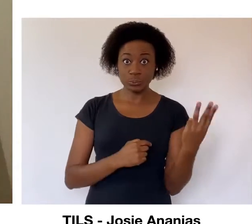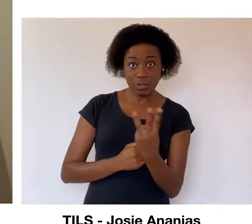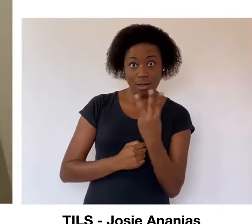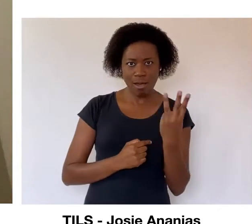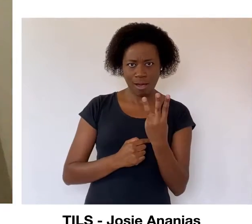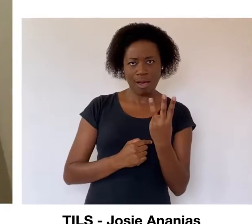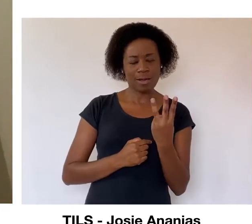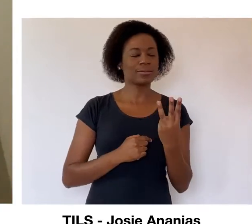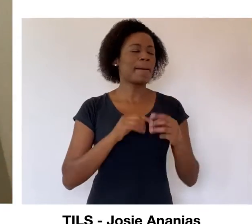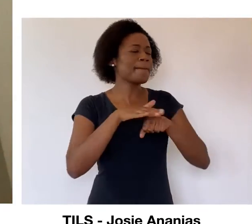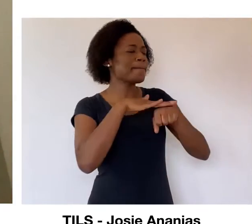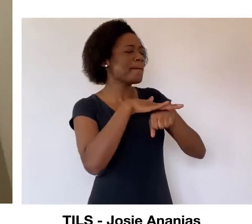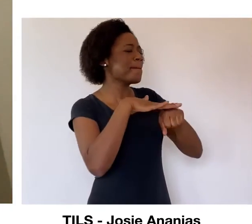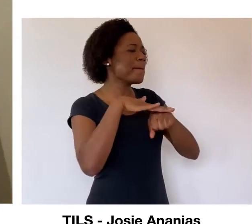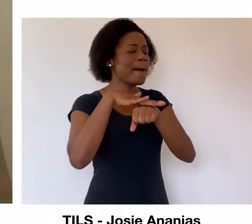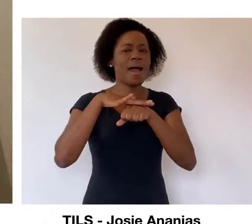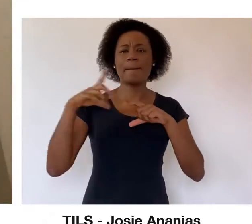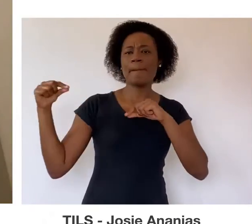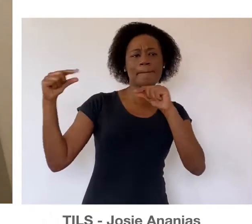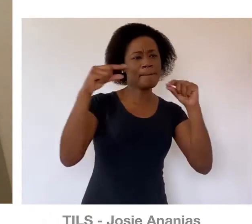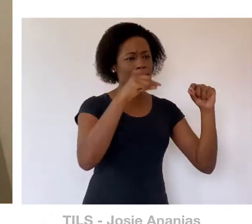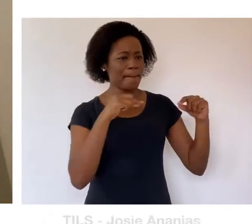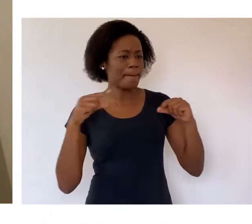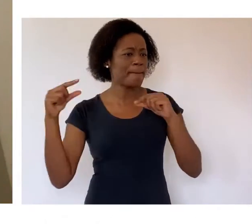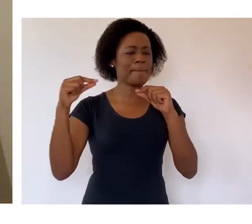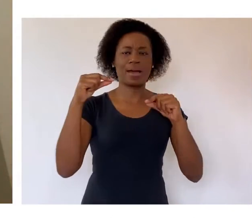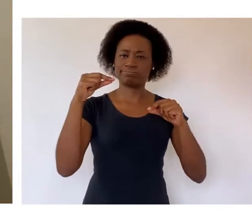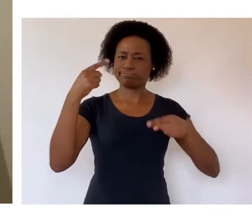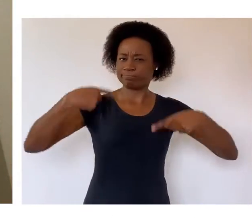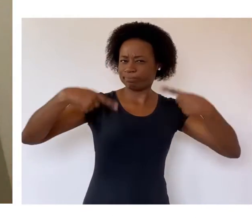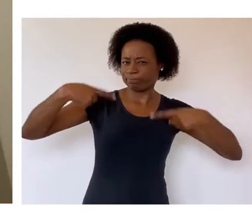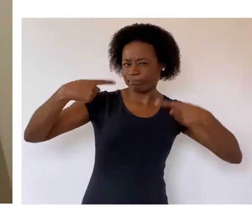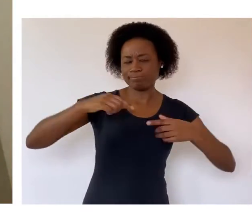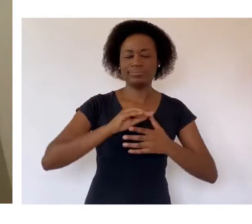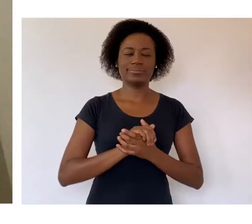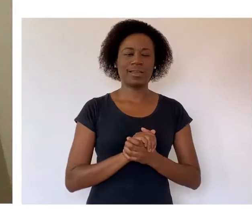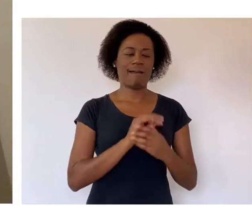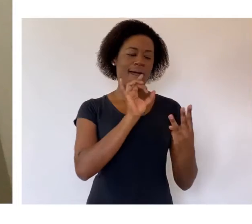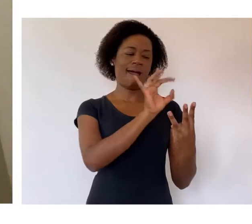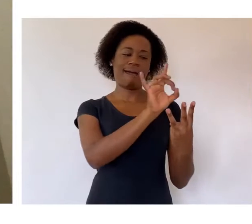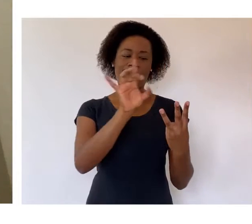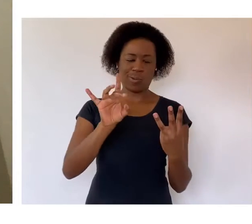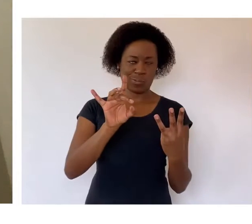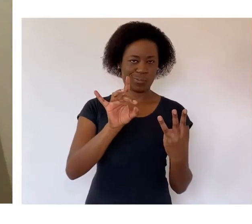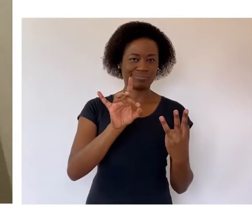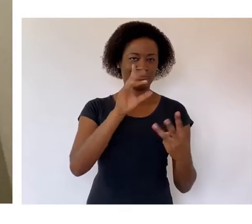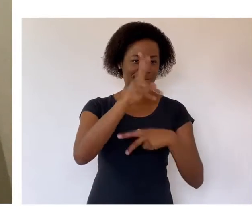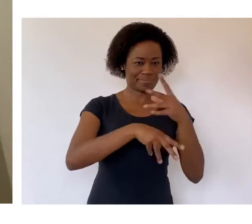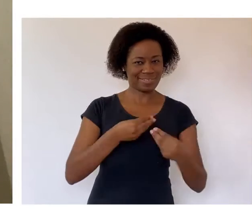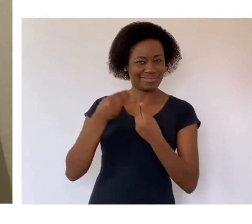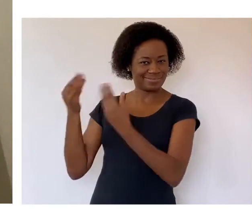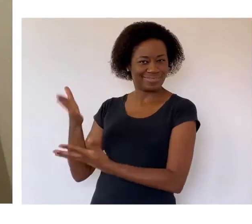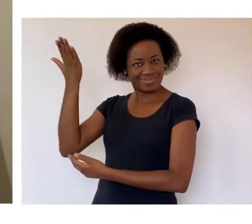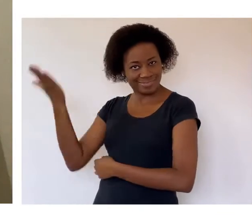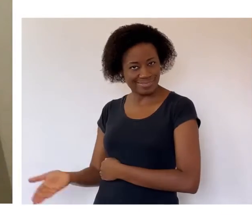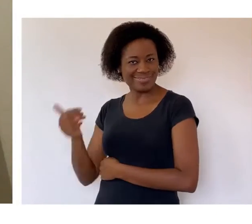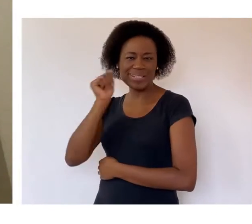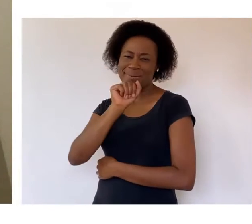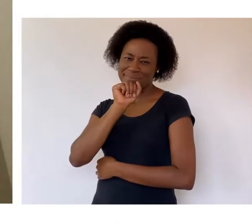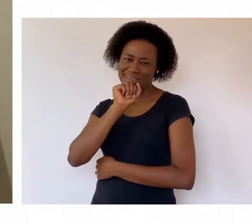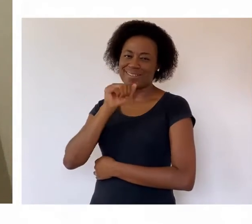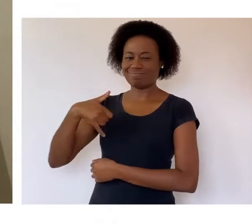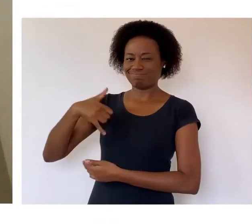todos discutindo sobre quais presentes cada um daria para sua mãe, a mãe que já era